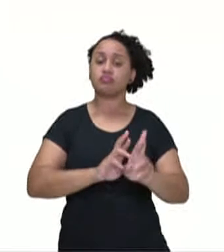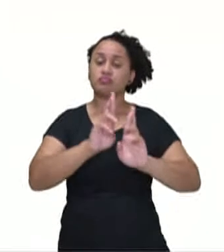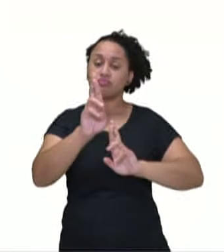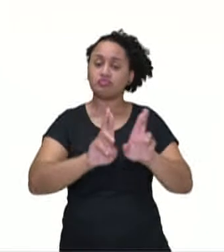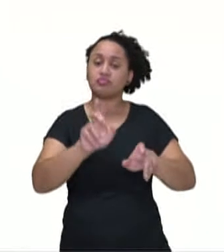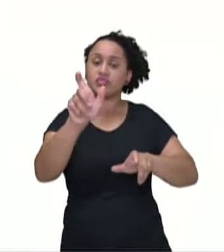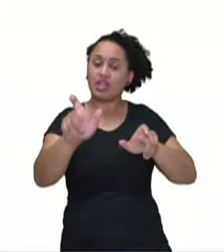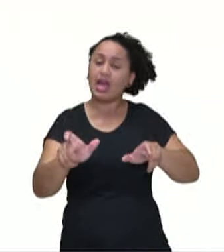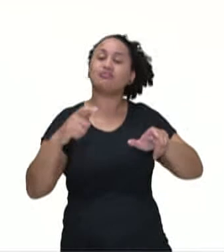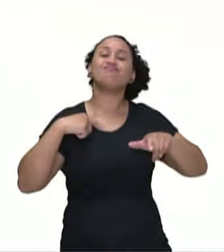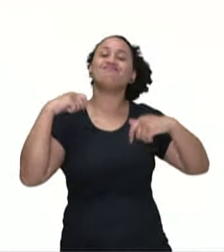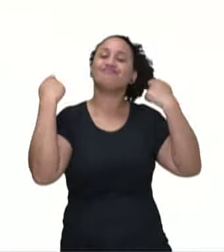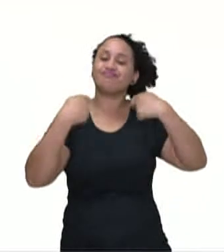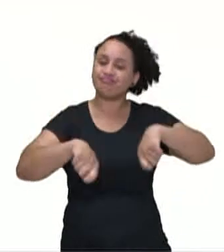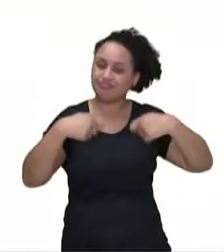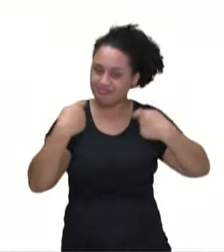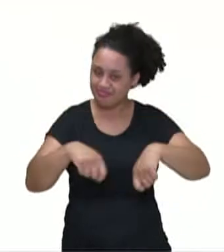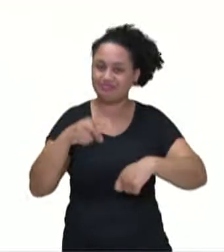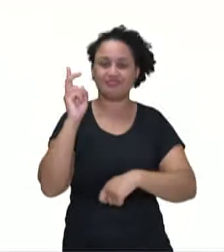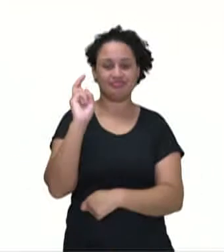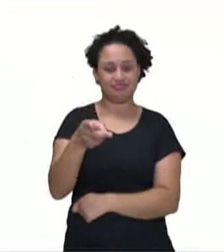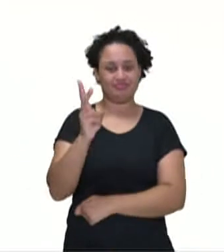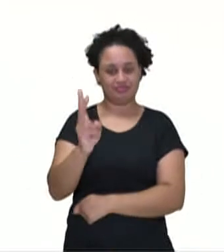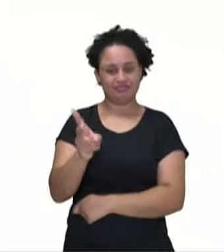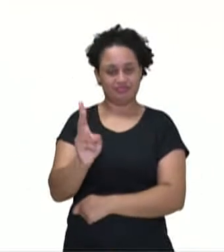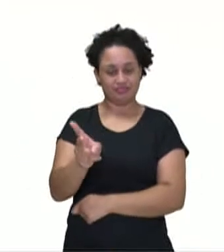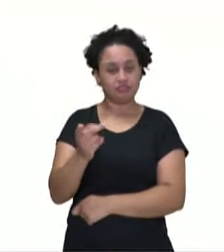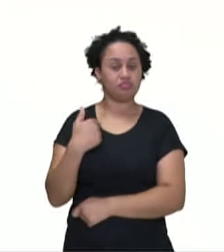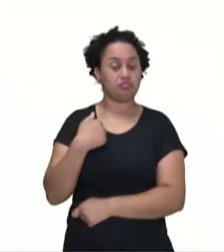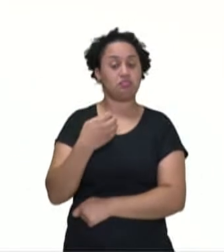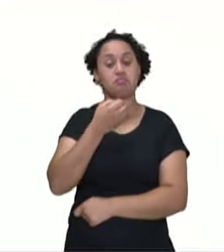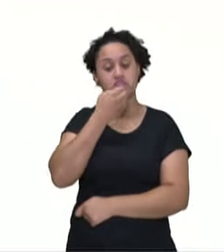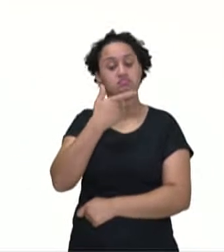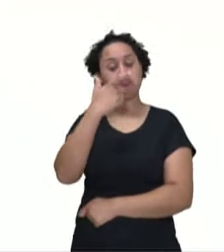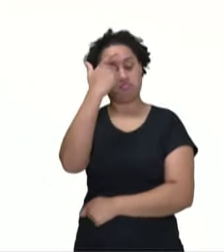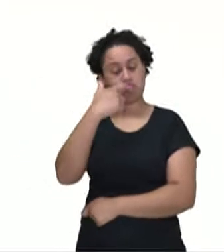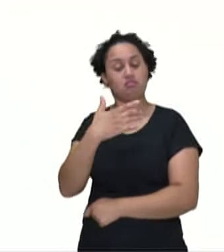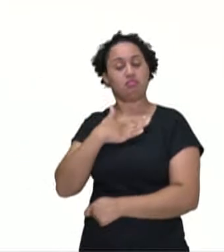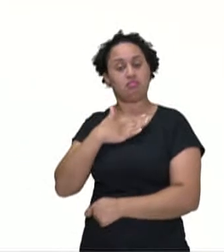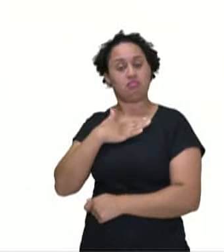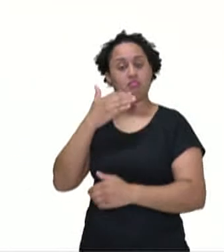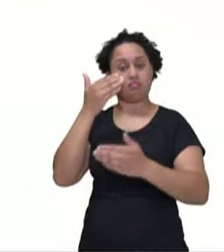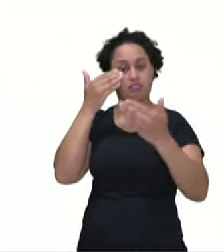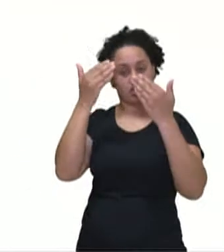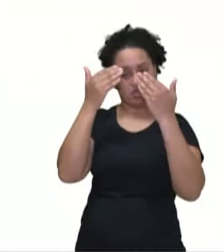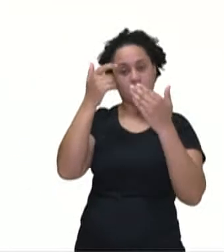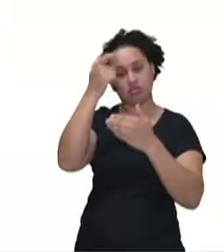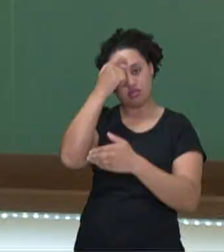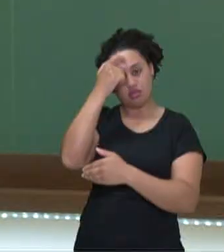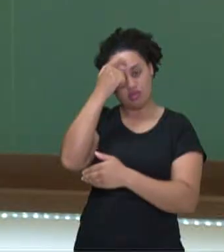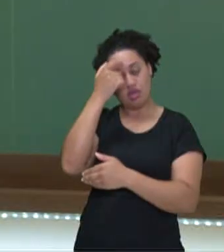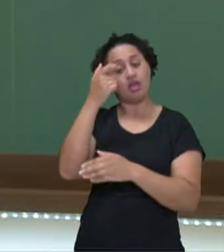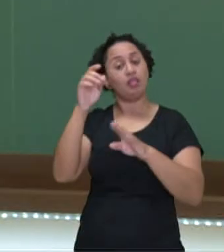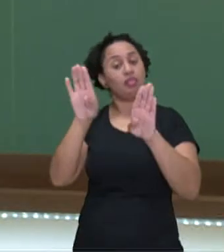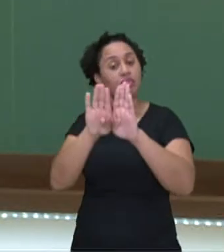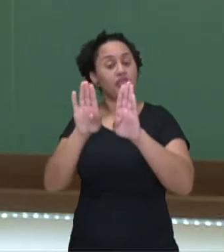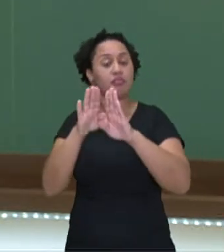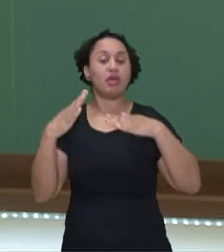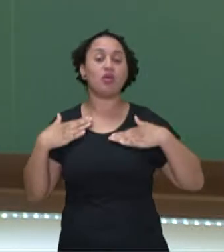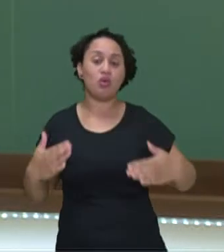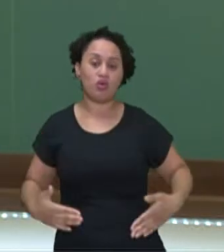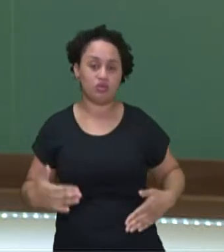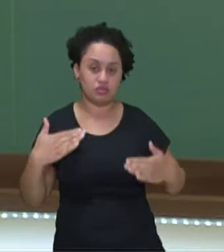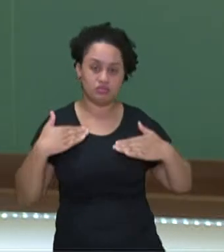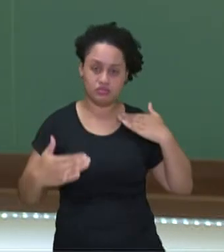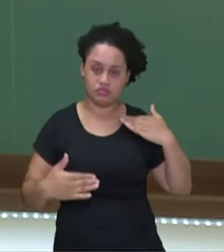uma necessidade constante, tanto para o bem-estar psíquico como para o bem-estar físico. Nós precisamos